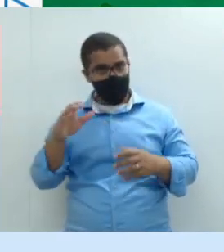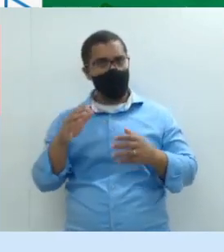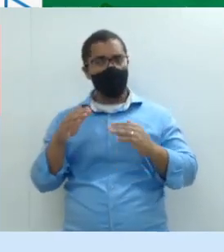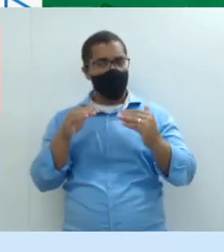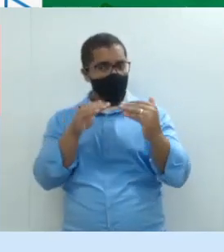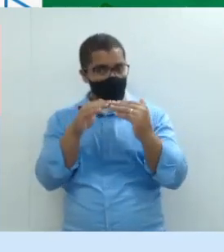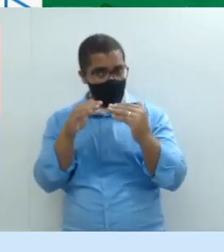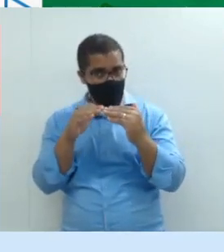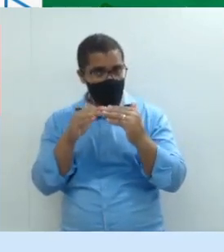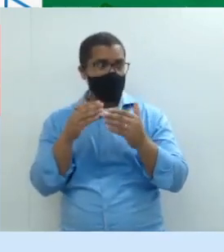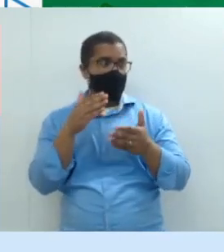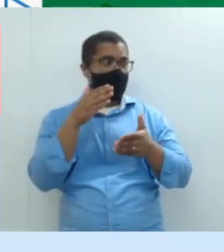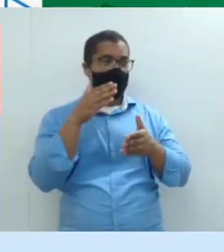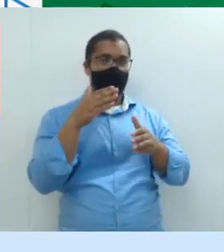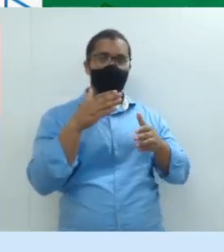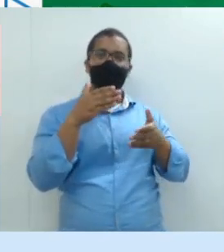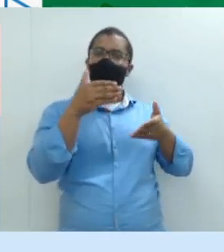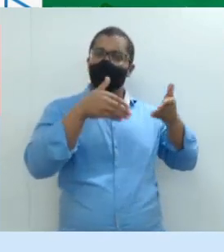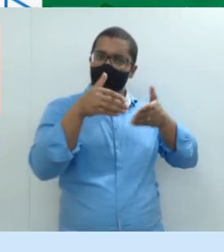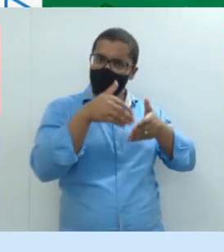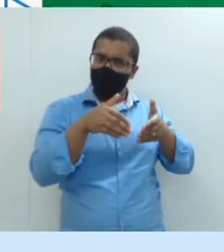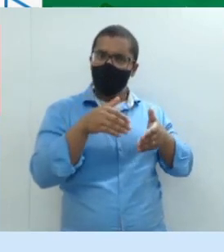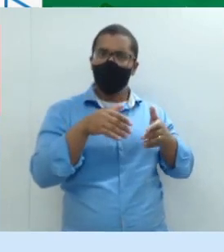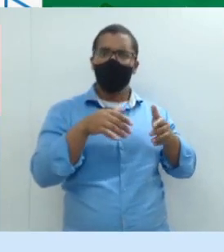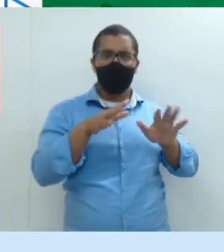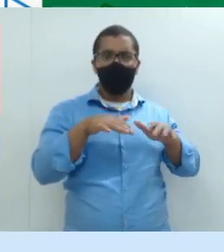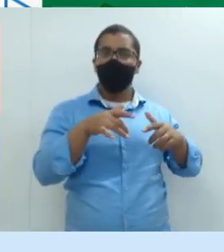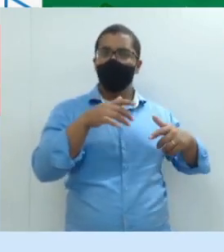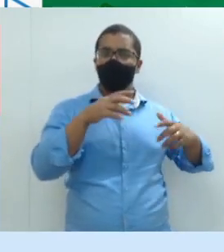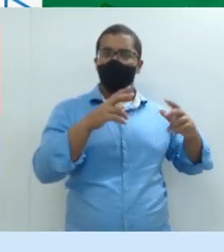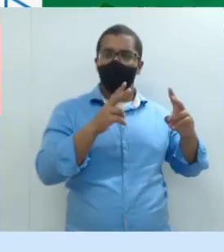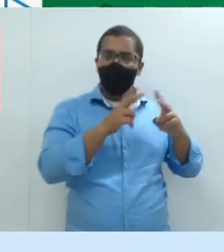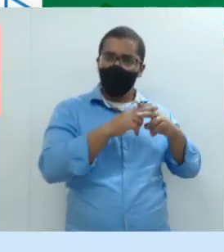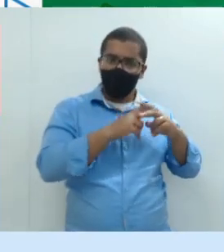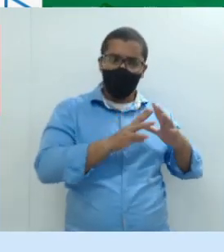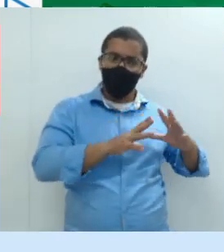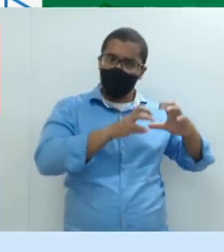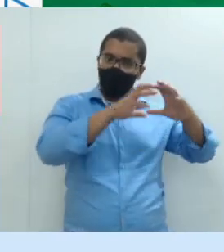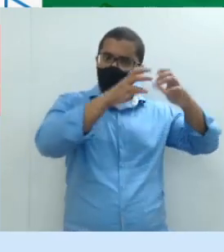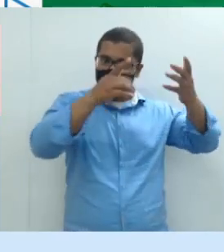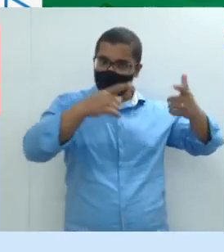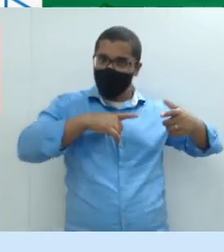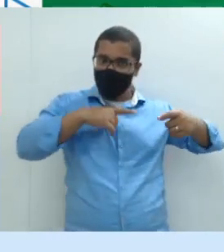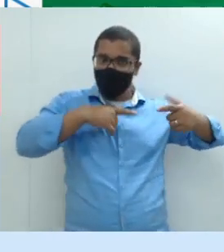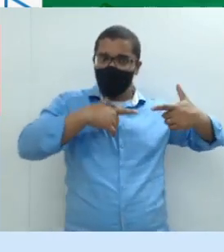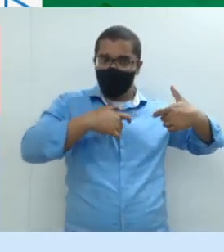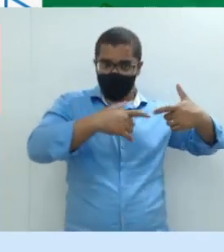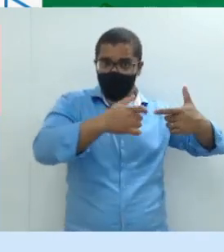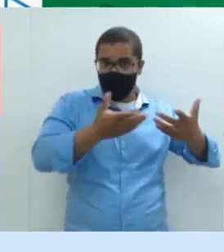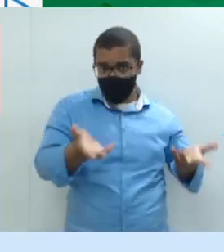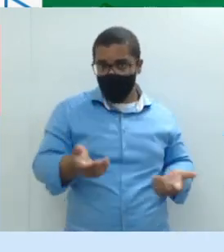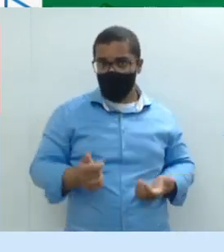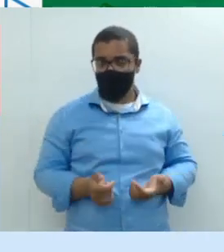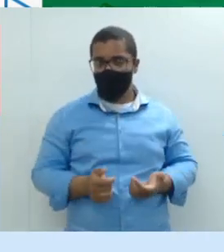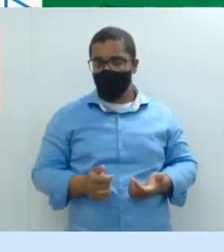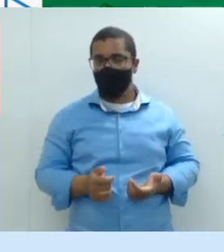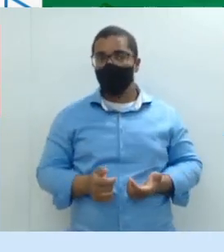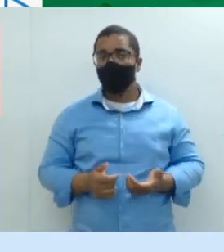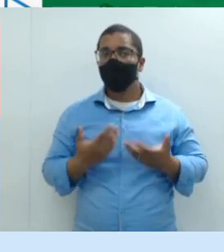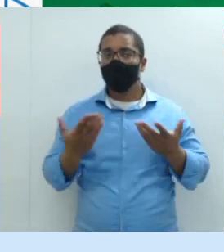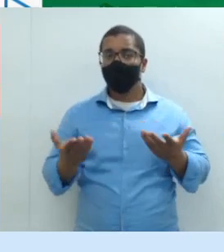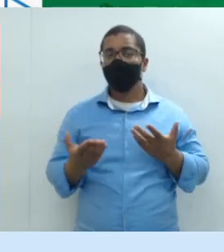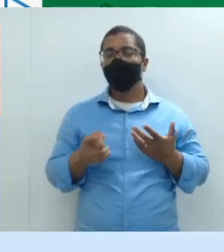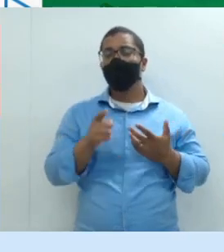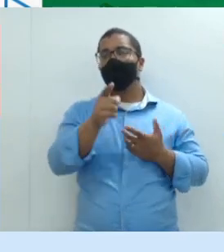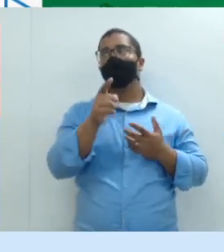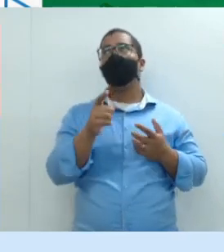em participar desses assuntos, até mesmo de briga, né, de treta, como está rolando aqui agora, Você então